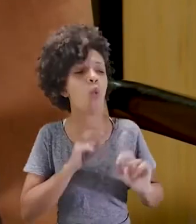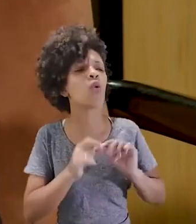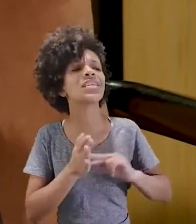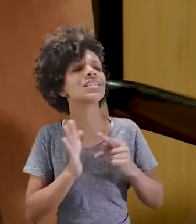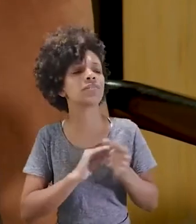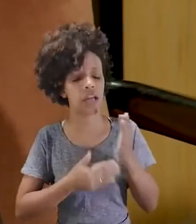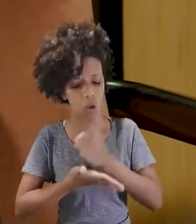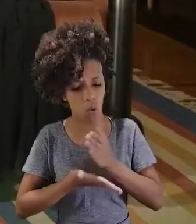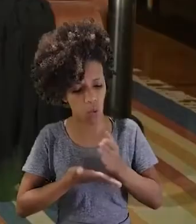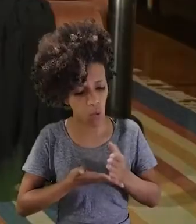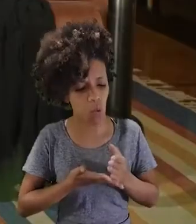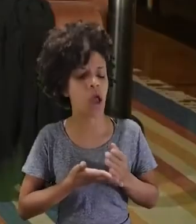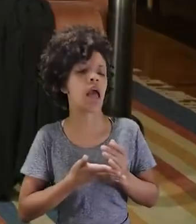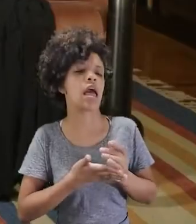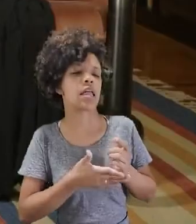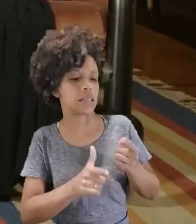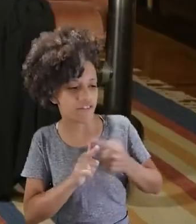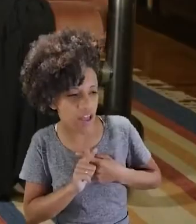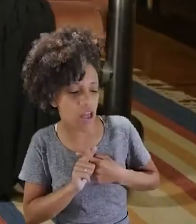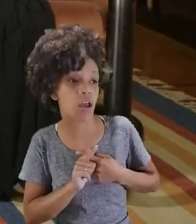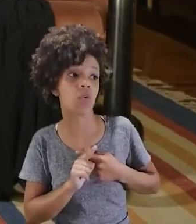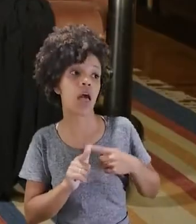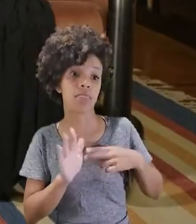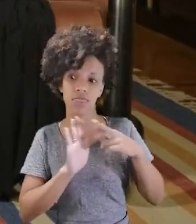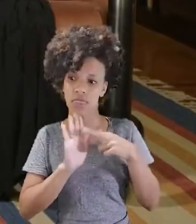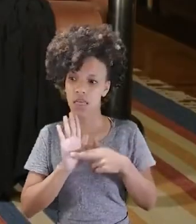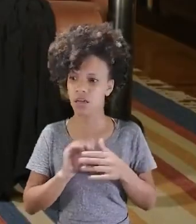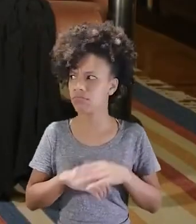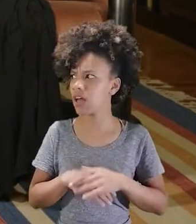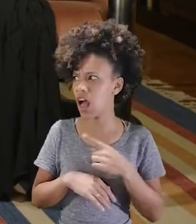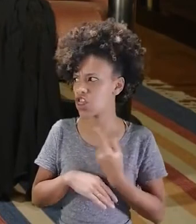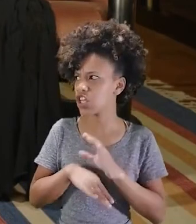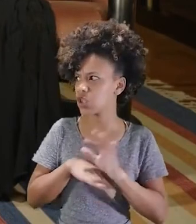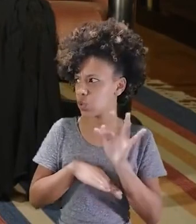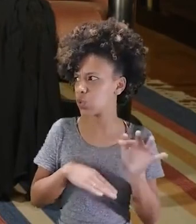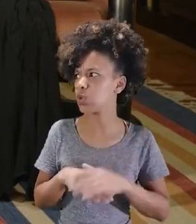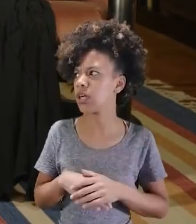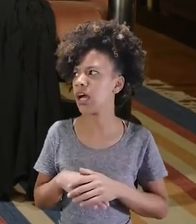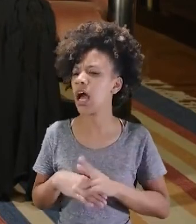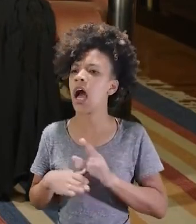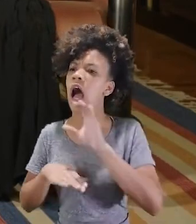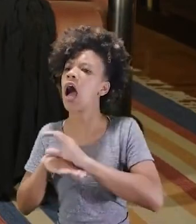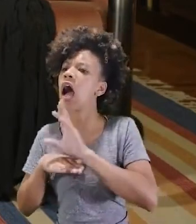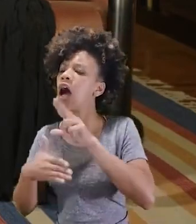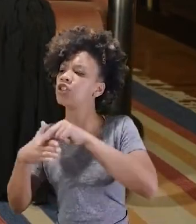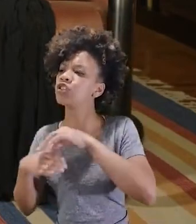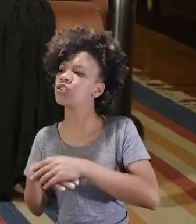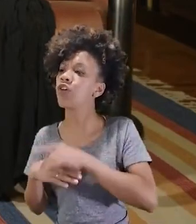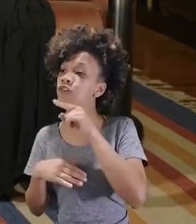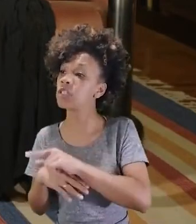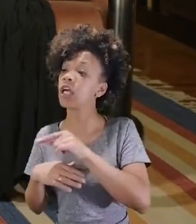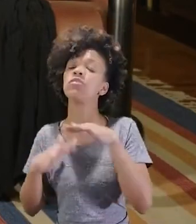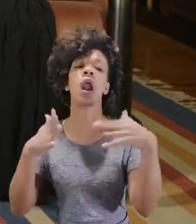O que é estar no prazo LBV então tem a definição transcrição deveria ser assim tá artigo Tom você